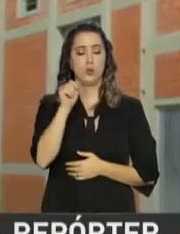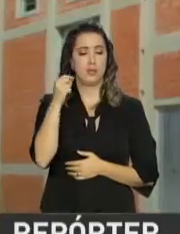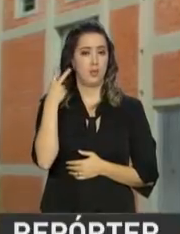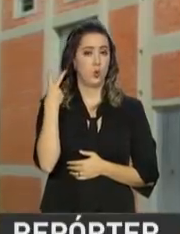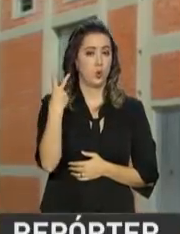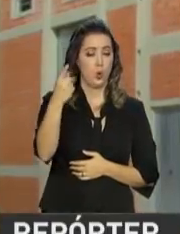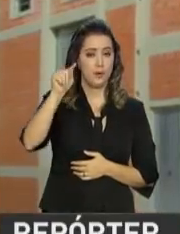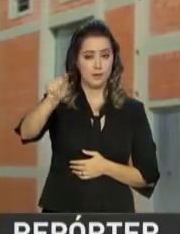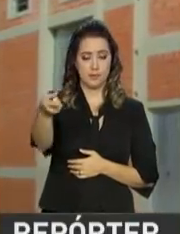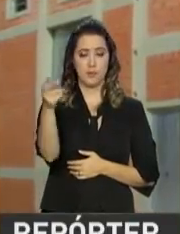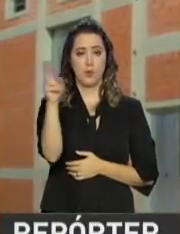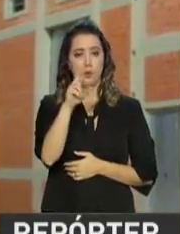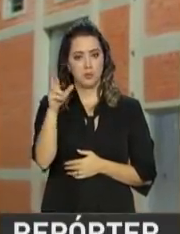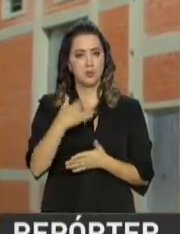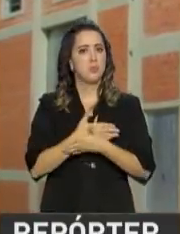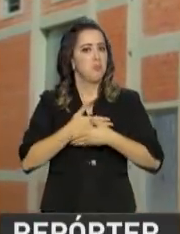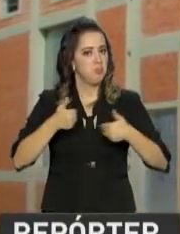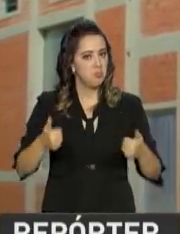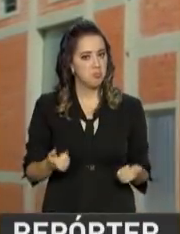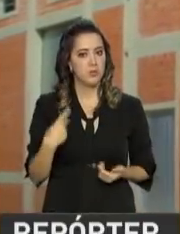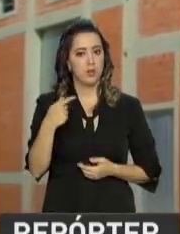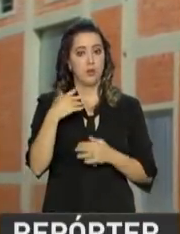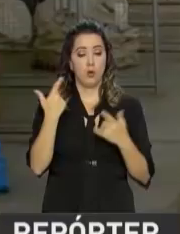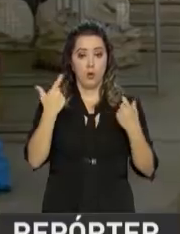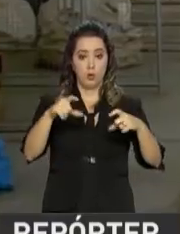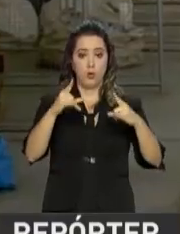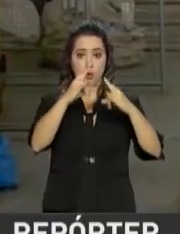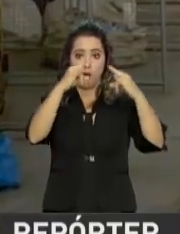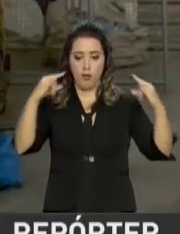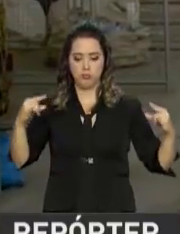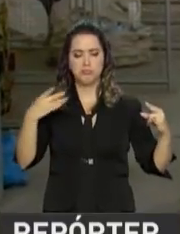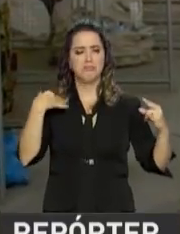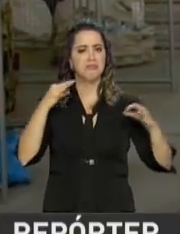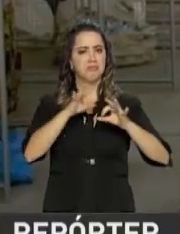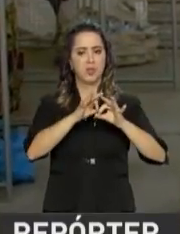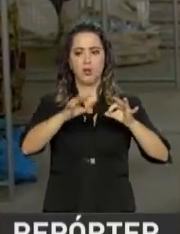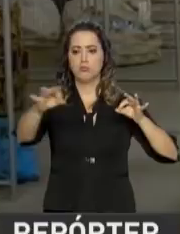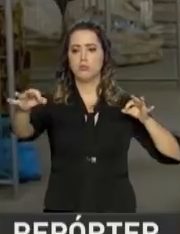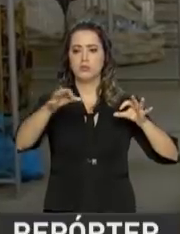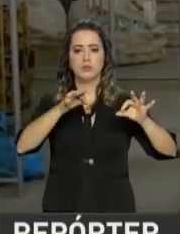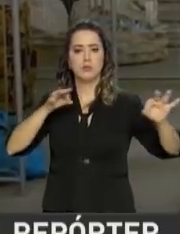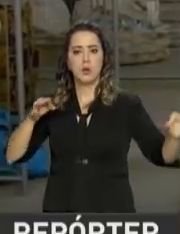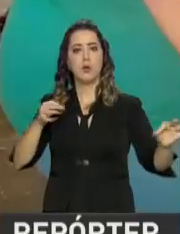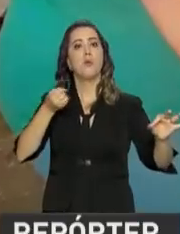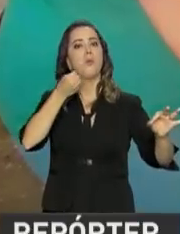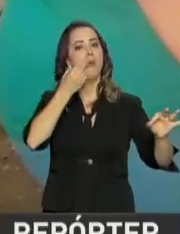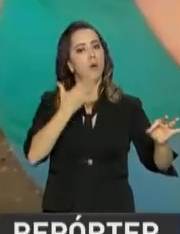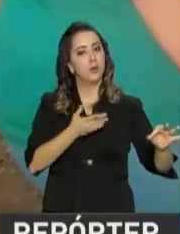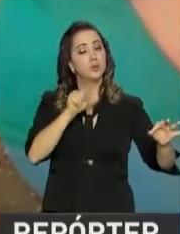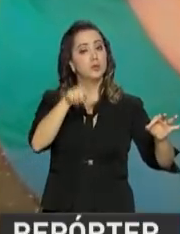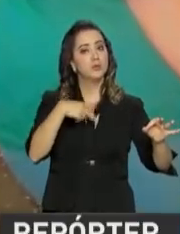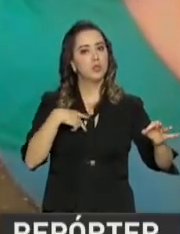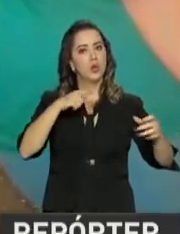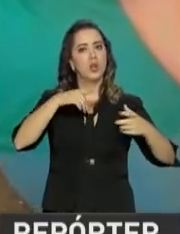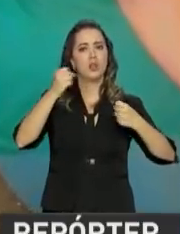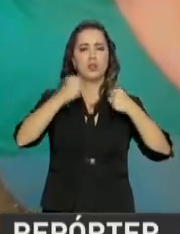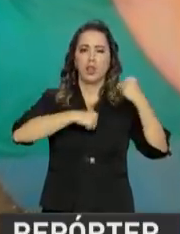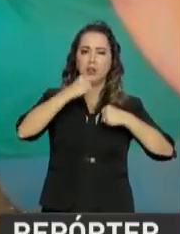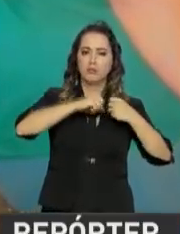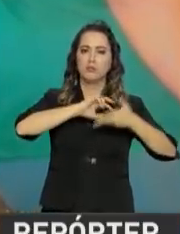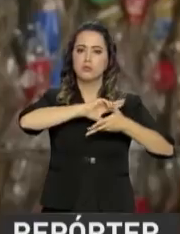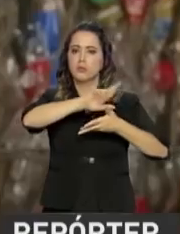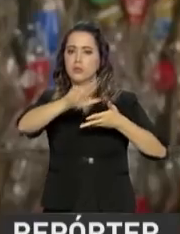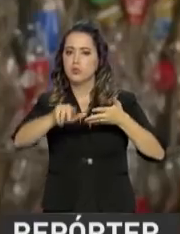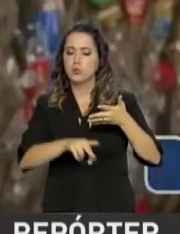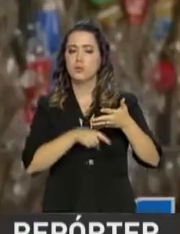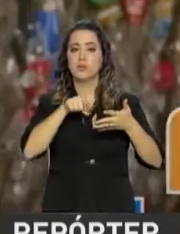R$ 2.000. Melhorou bastante, agora nosso barracão é bem amplo, né? Tá bem bom. E agora nós temos maquinário, temos